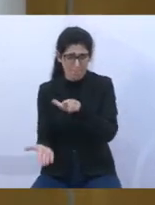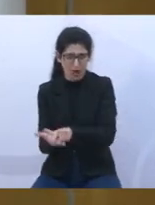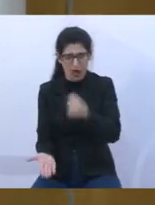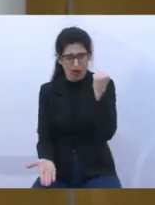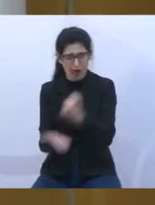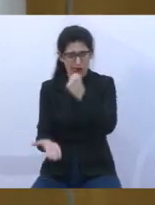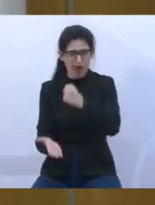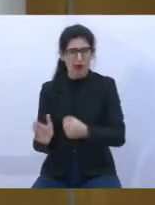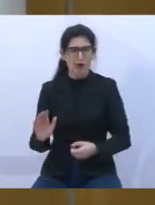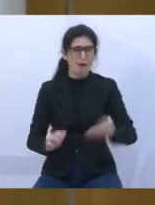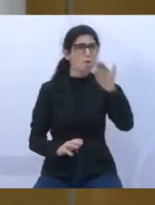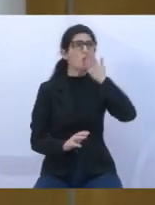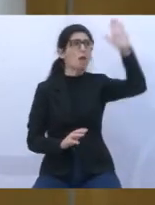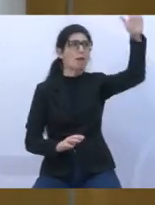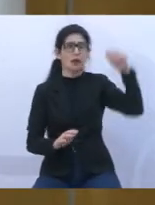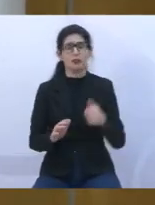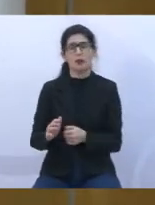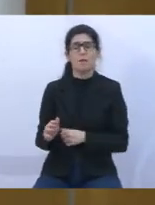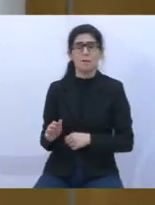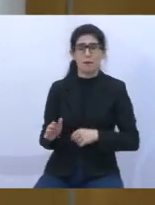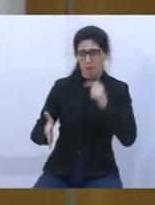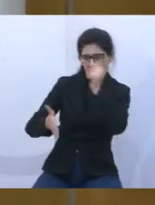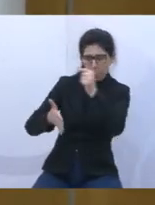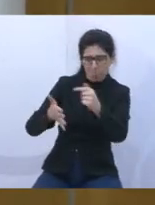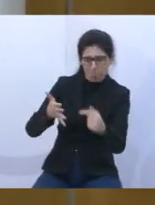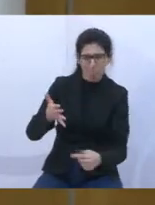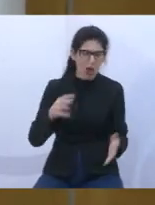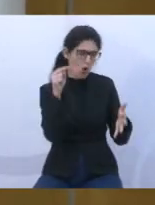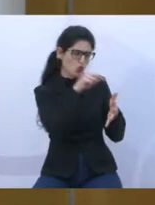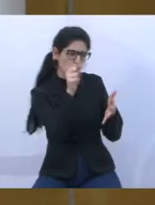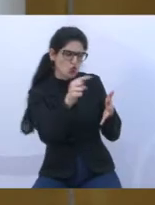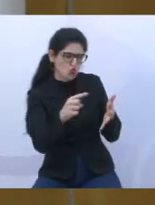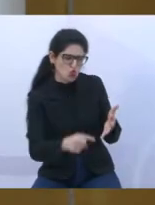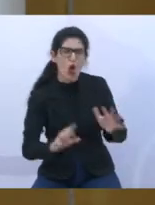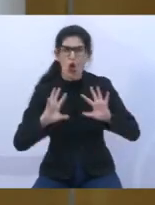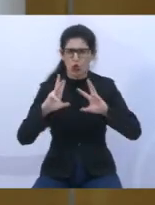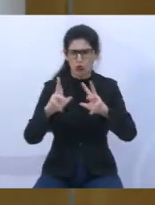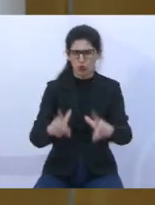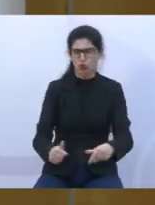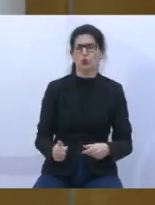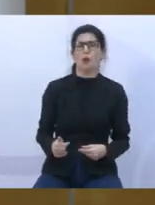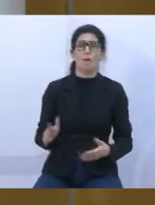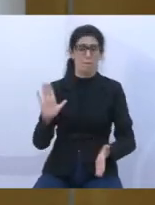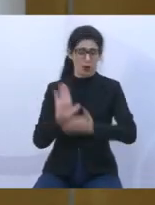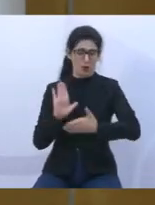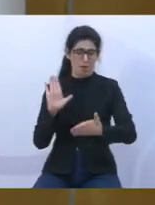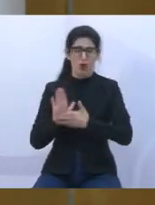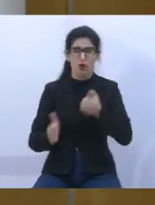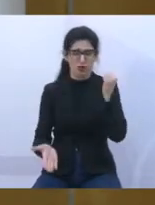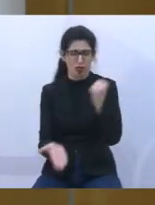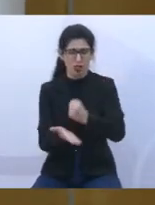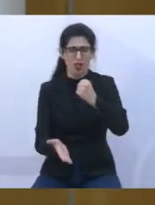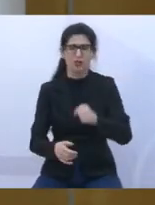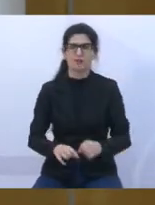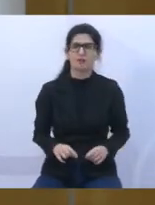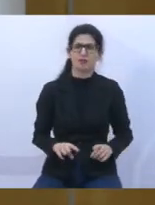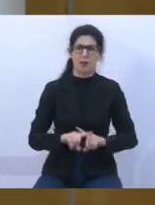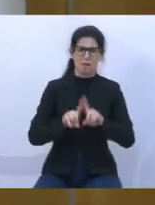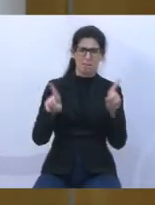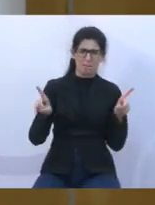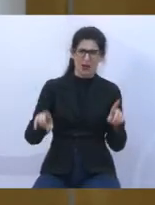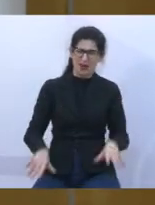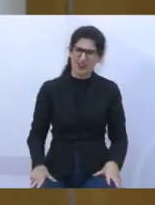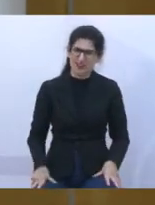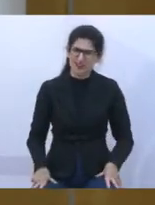o que é quando a gente vê esse governo não cumprindo as promessas de campanha não abrindo diálogo com a